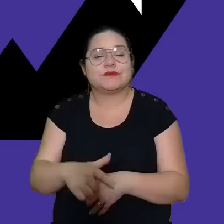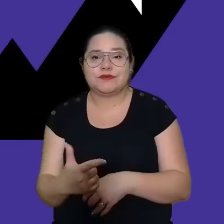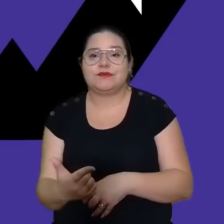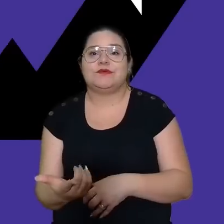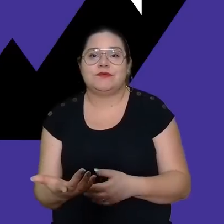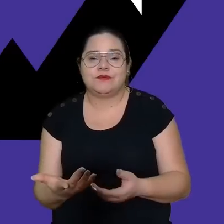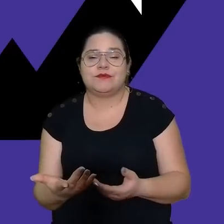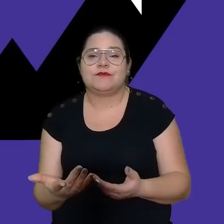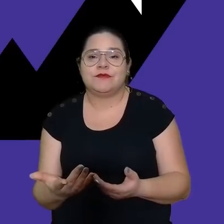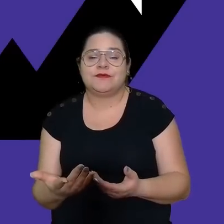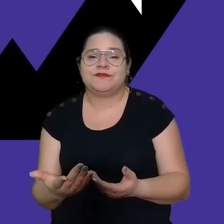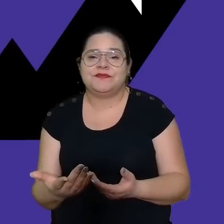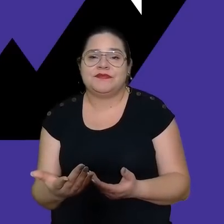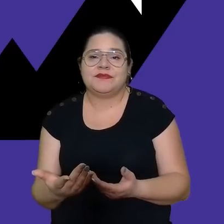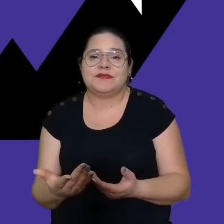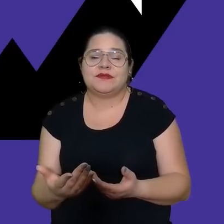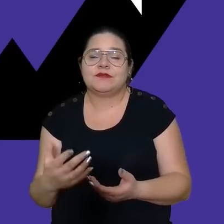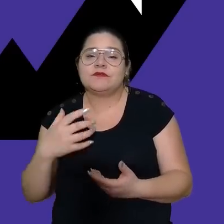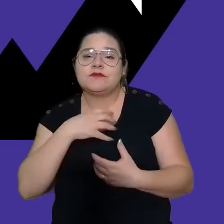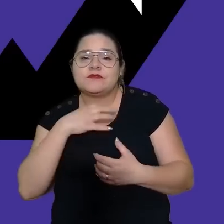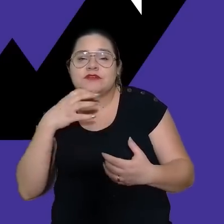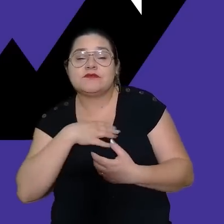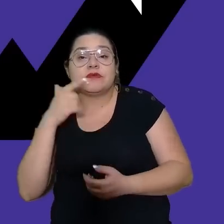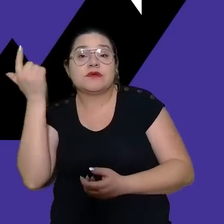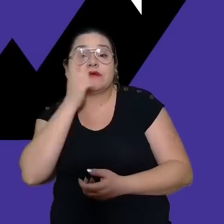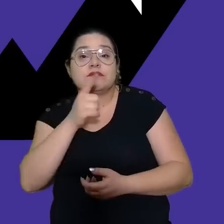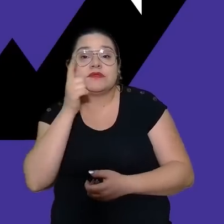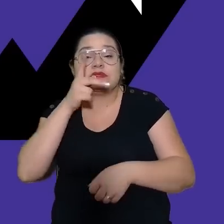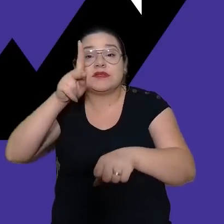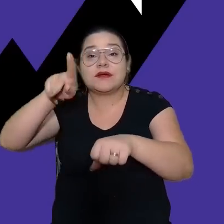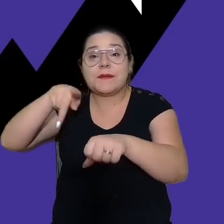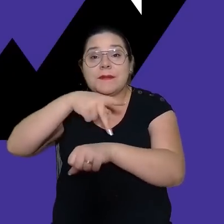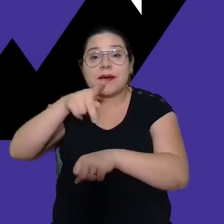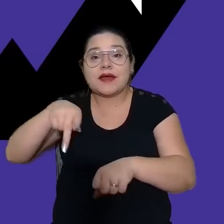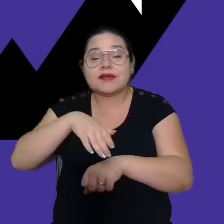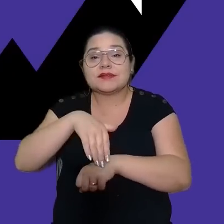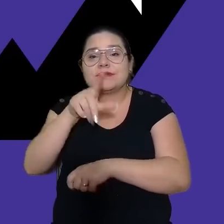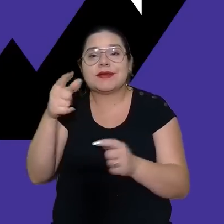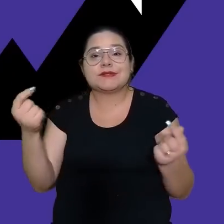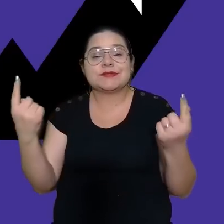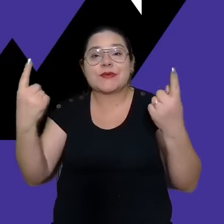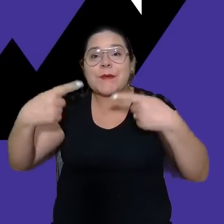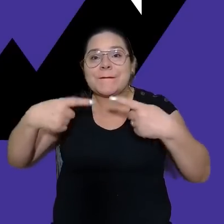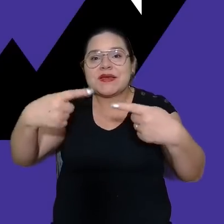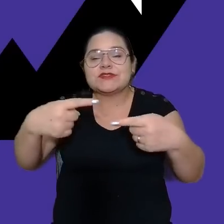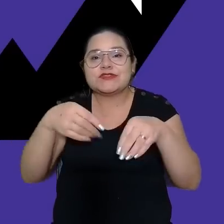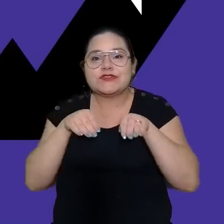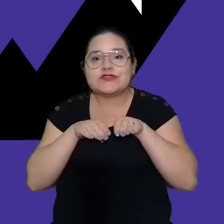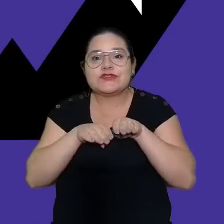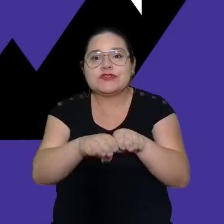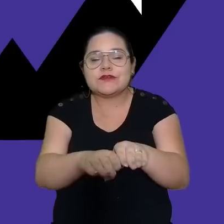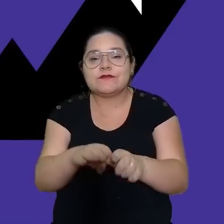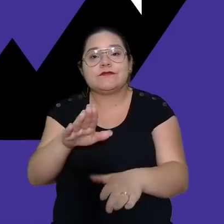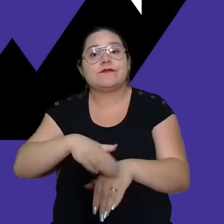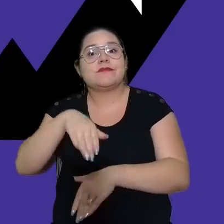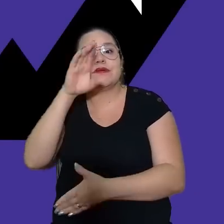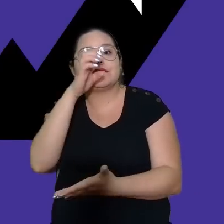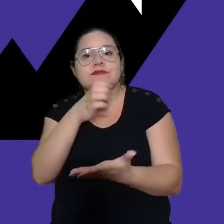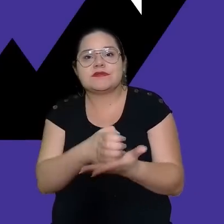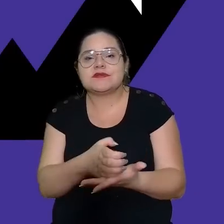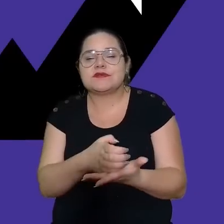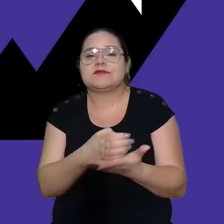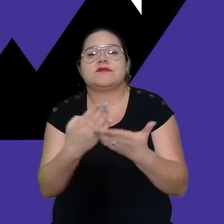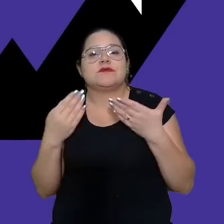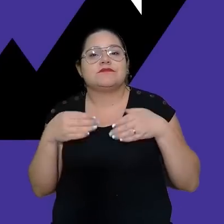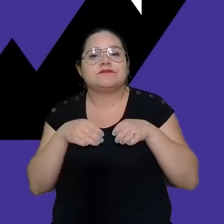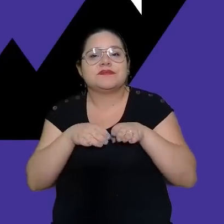burocracia de modo a se tornar um país mais competitivo, mais eficiente, e que toda essa competitividade e